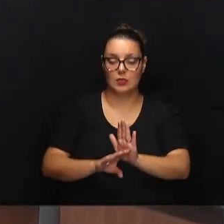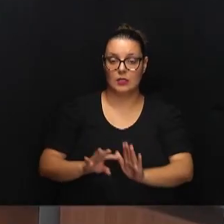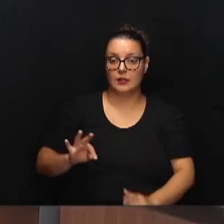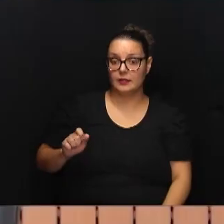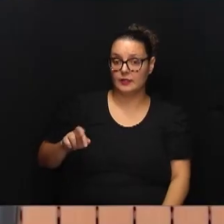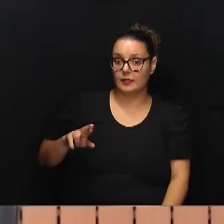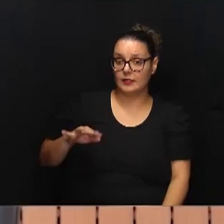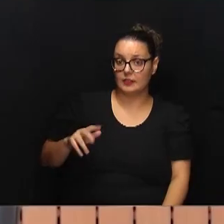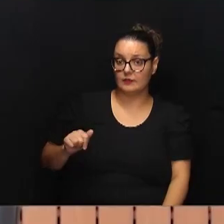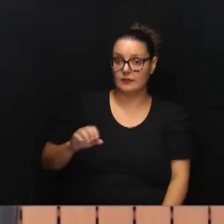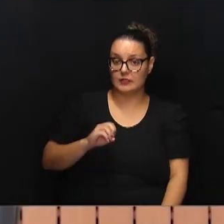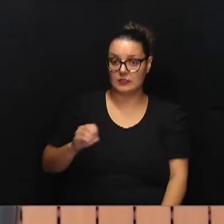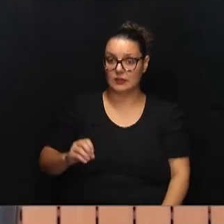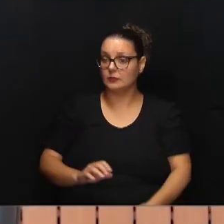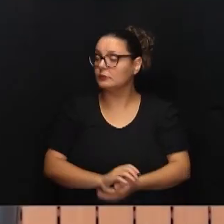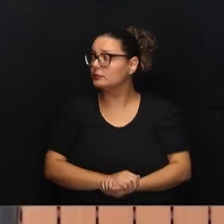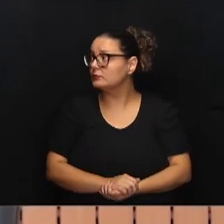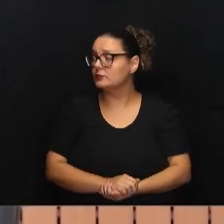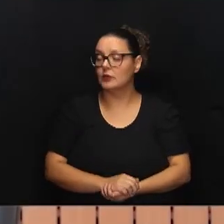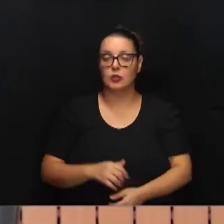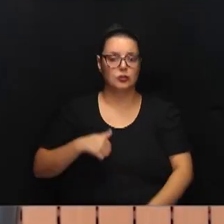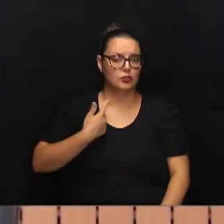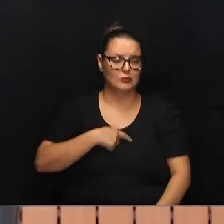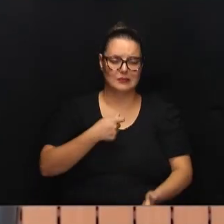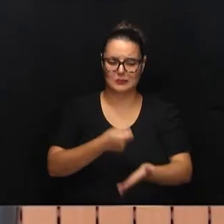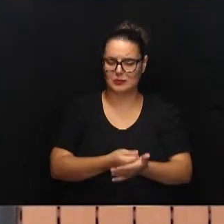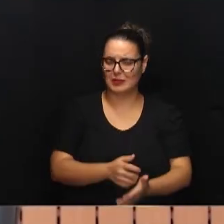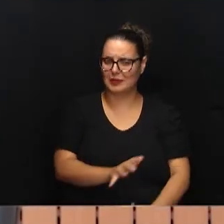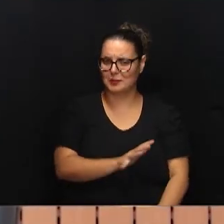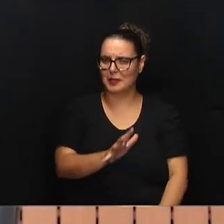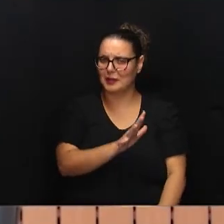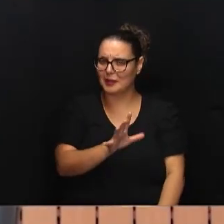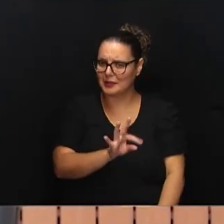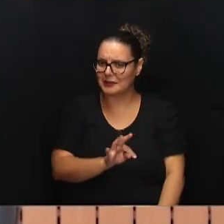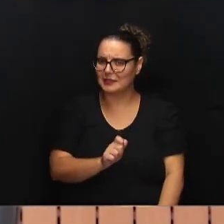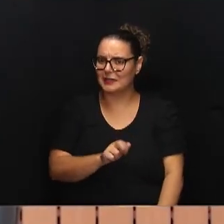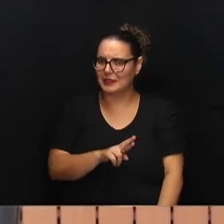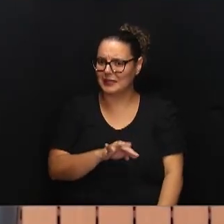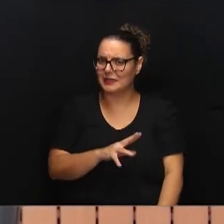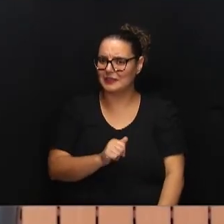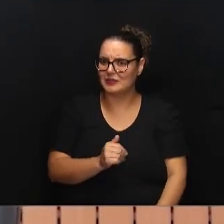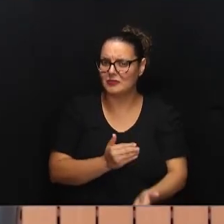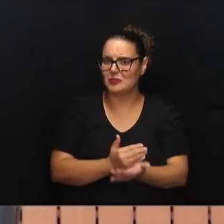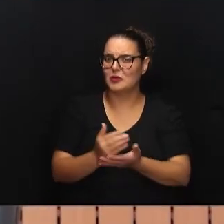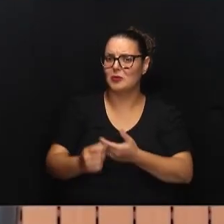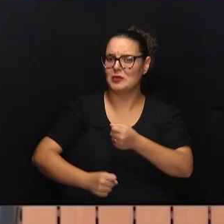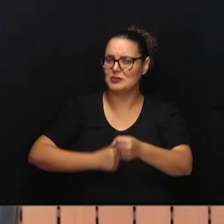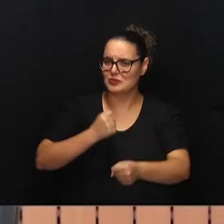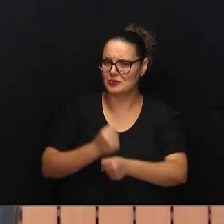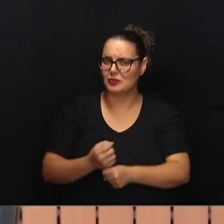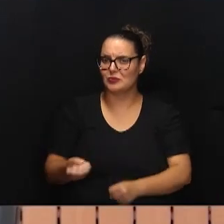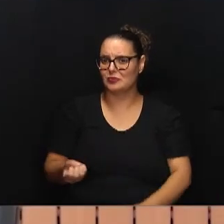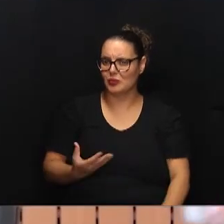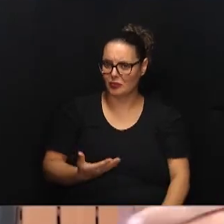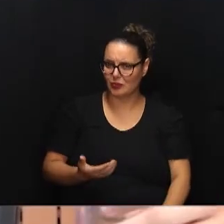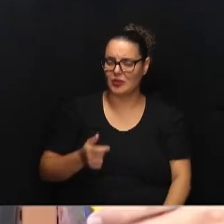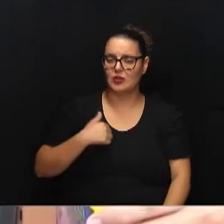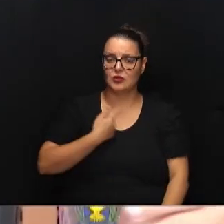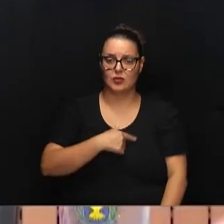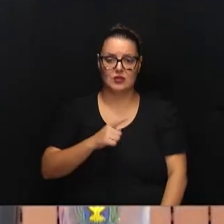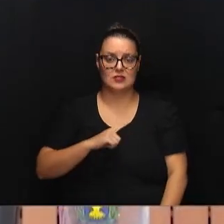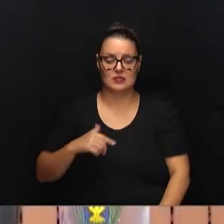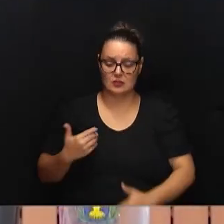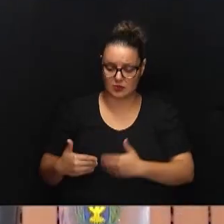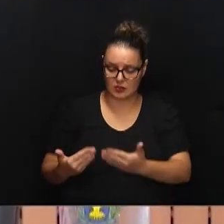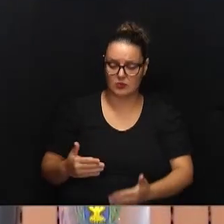na cidade. A gente tem uma tarifa caríssima, teve um novo reajuste da tarifa no início do ano. Nós temos um processo